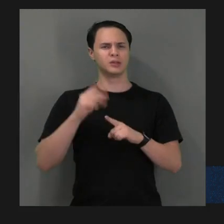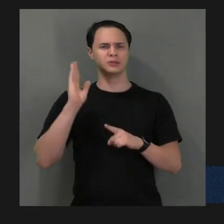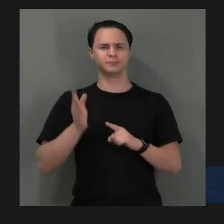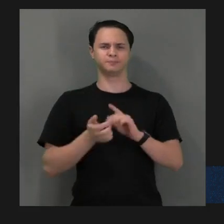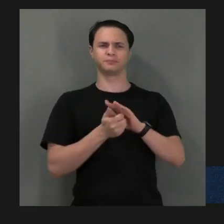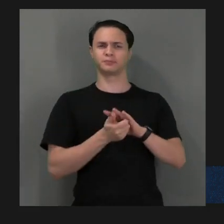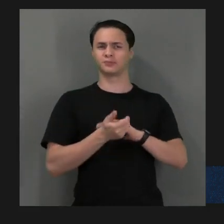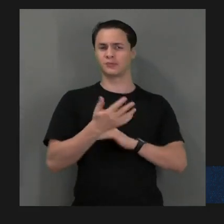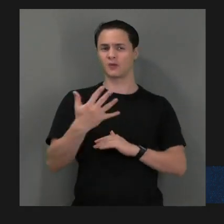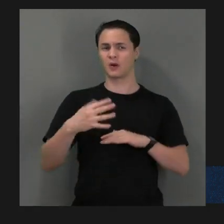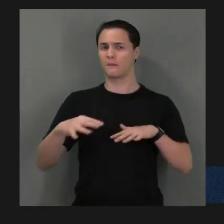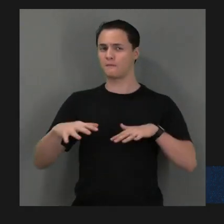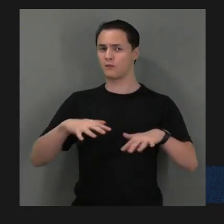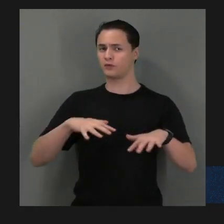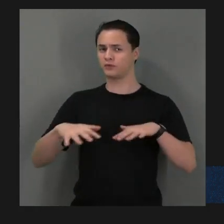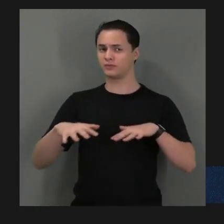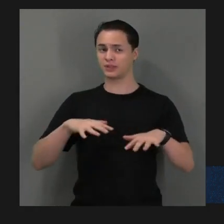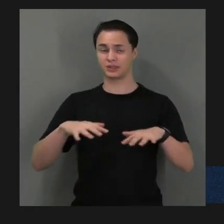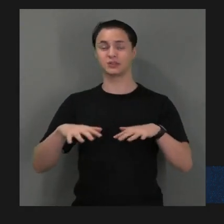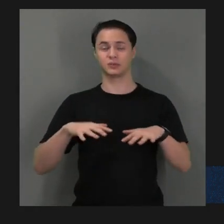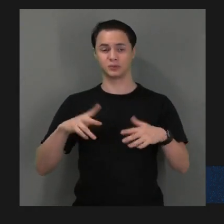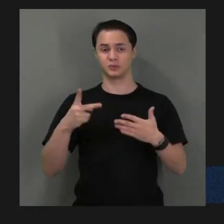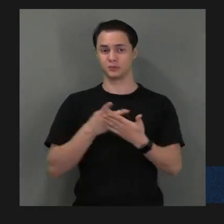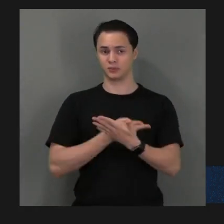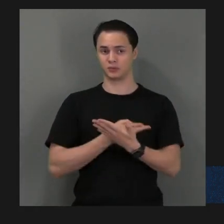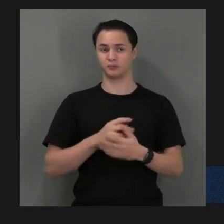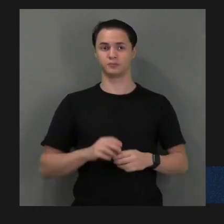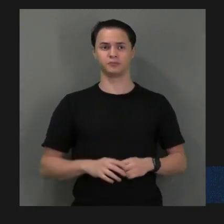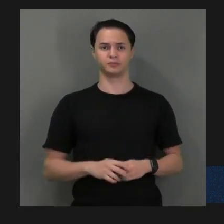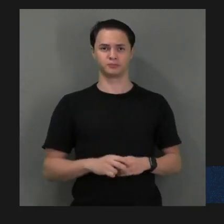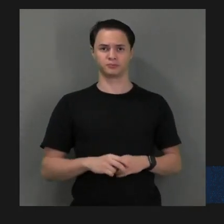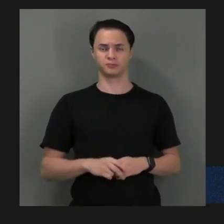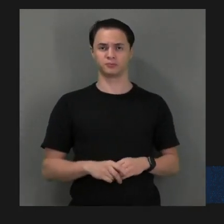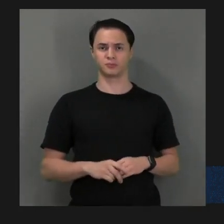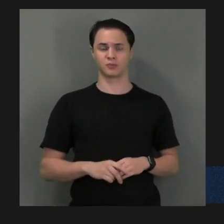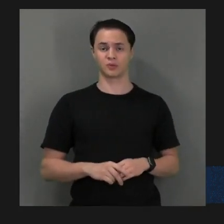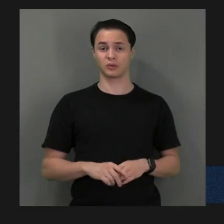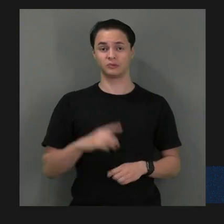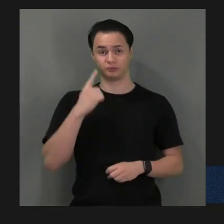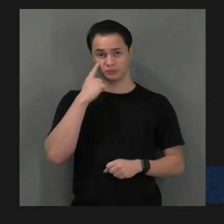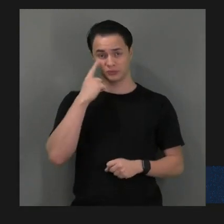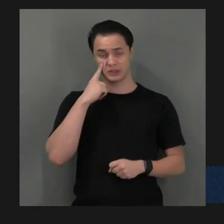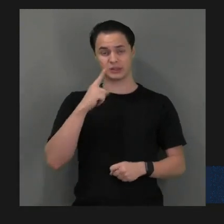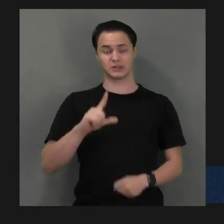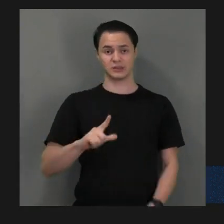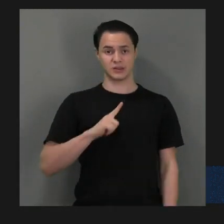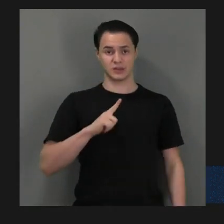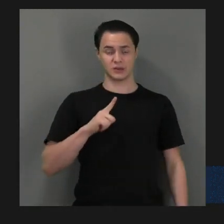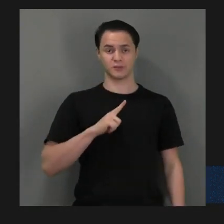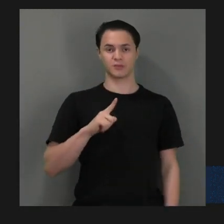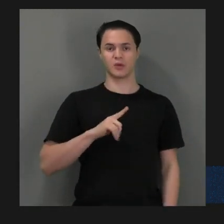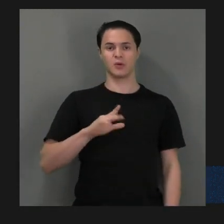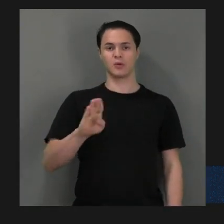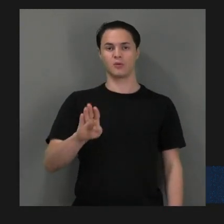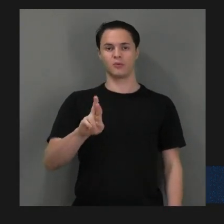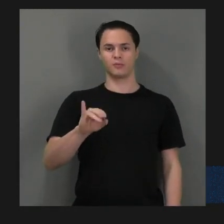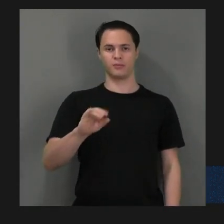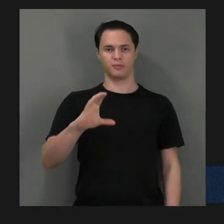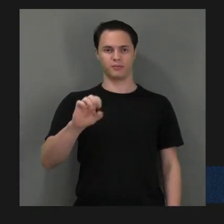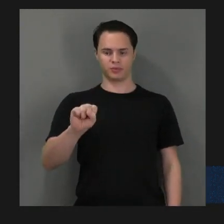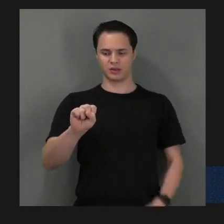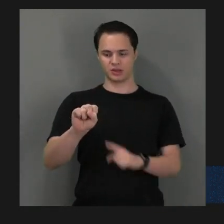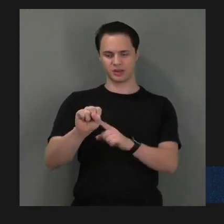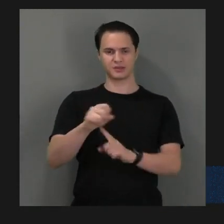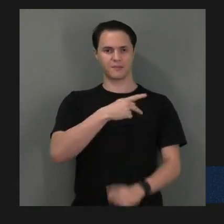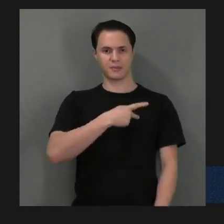outras movimentações suspeitas. Uma delas envolve o Banco de Desenvolvimento dos BRICS, presidido por